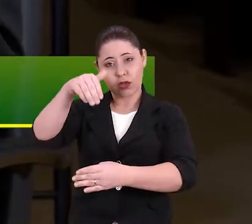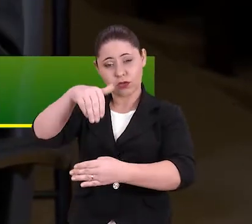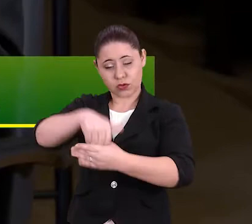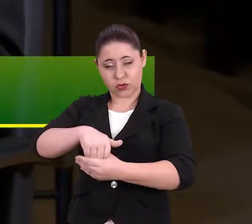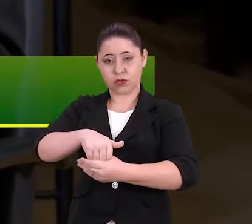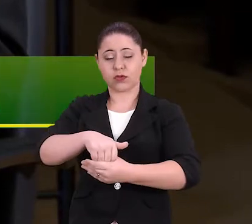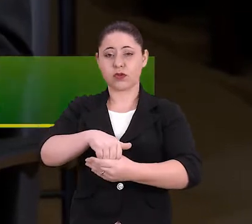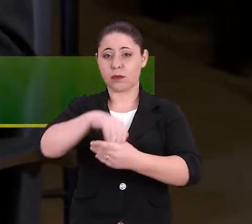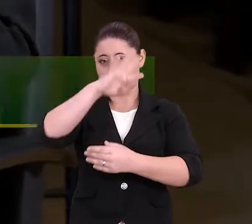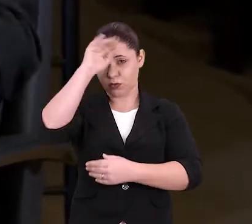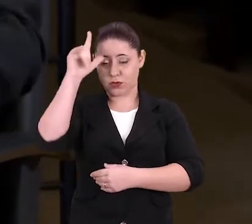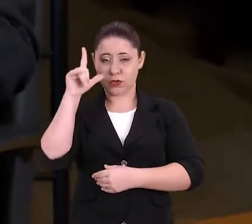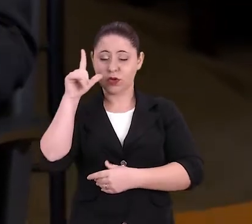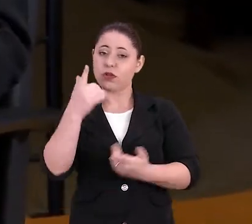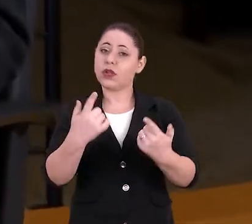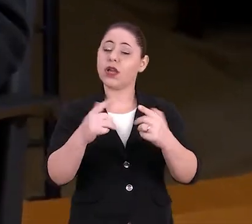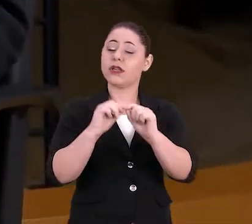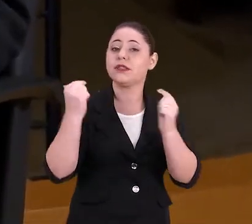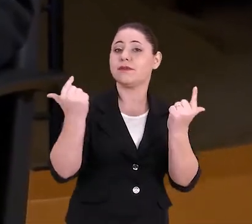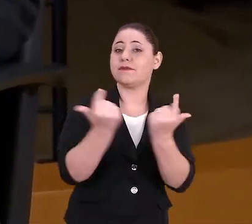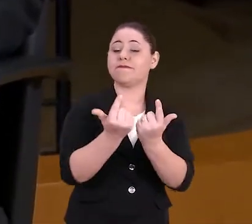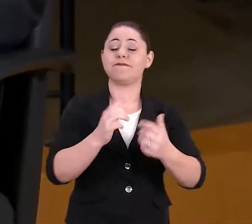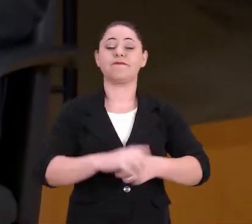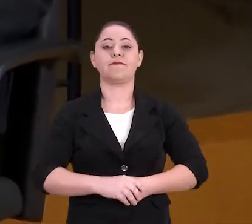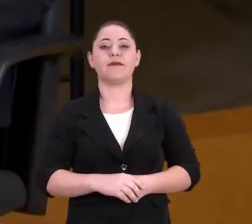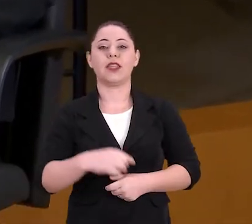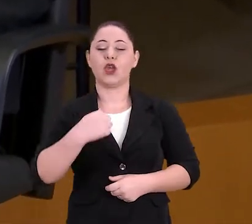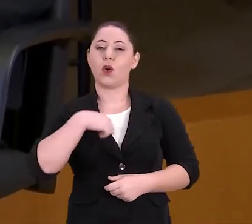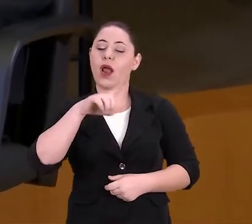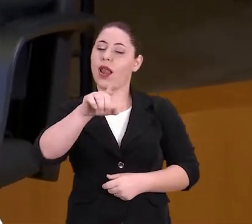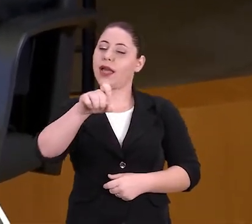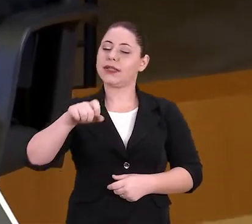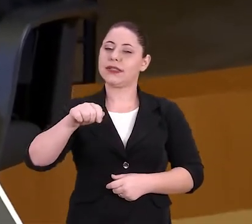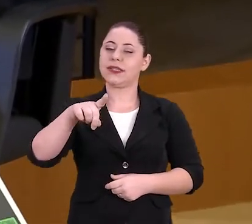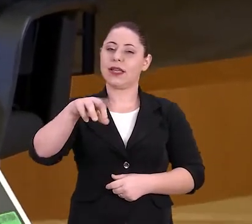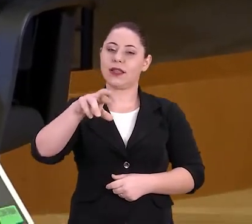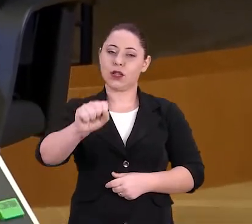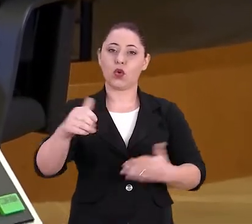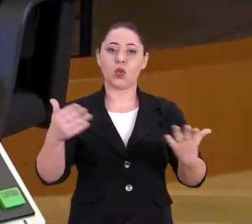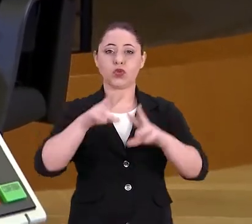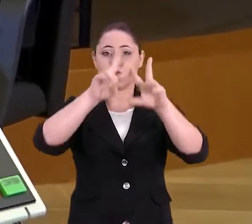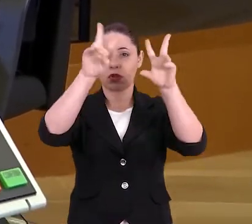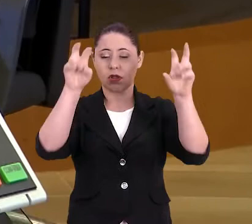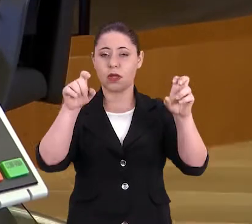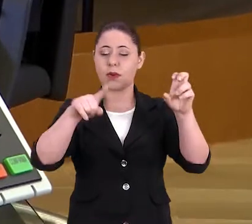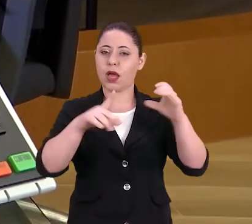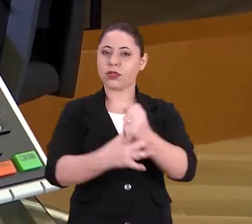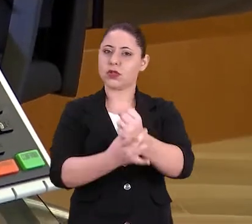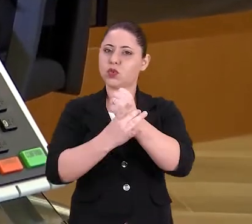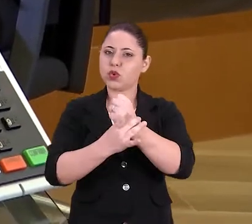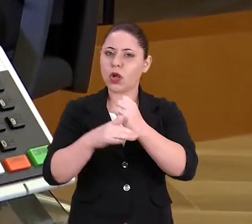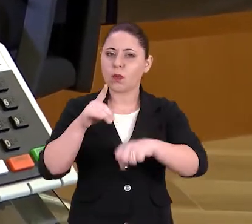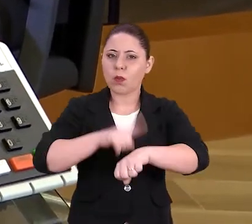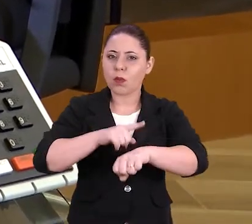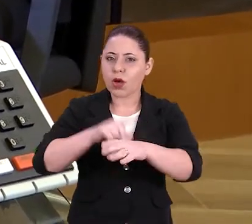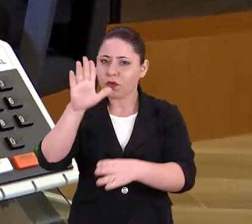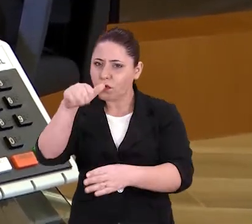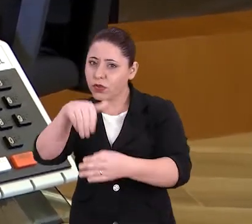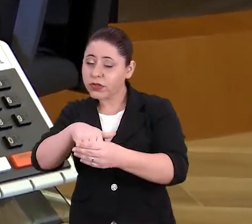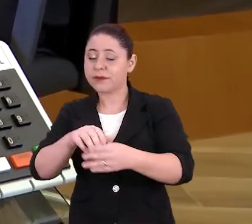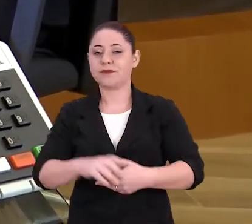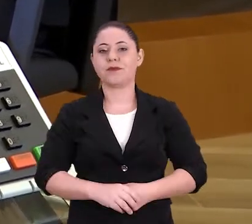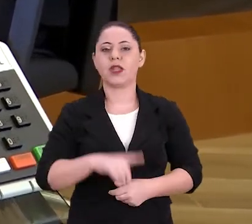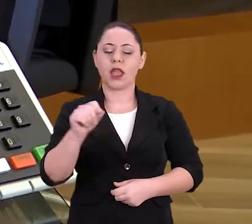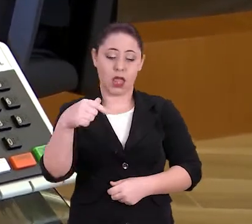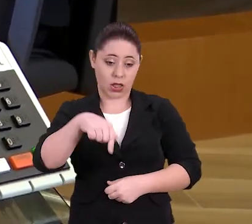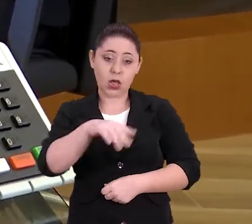Eleitoral de Mato Grosso do Sul e a Assembleia Legislativa. Eu sou Alexander Vieira e hoje o assunto é segurança na urna eletrônica. Quem está